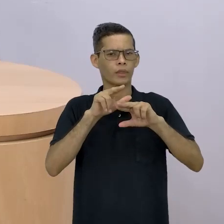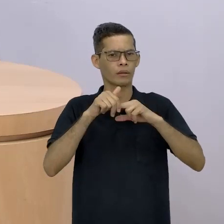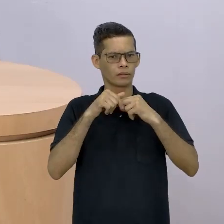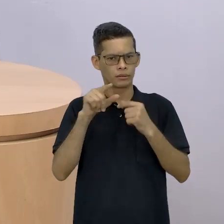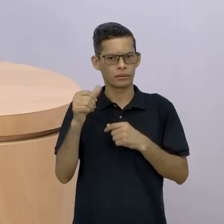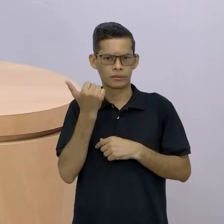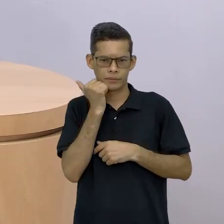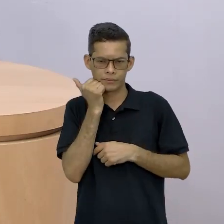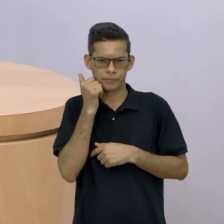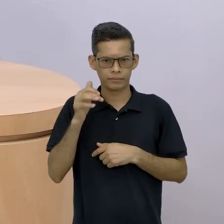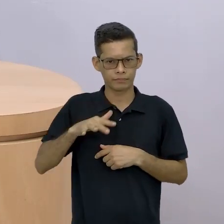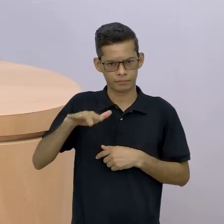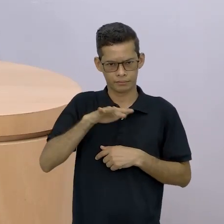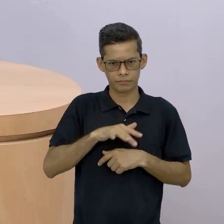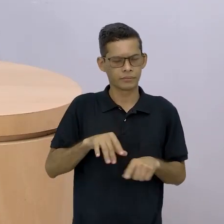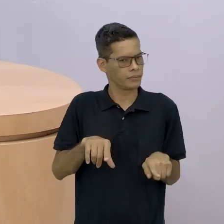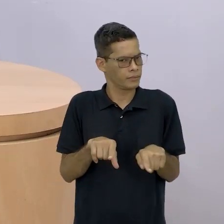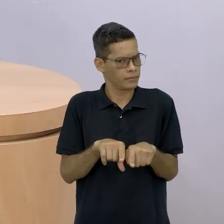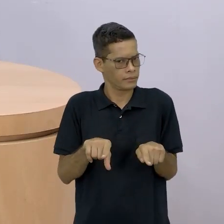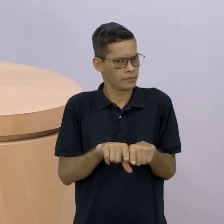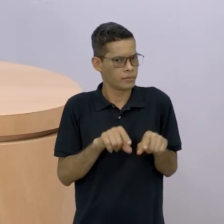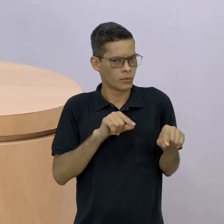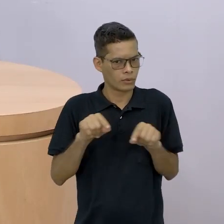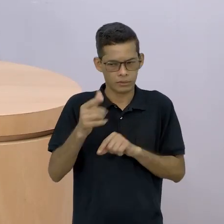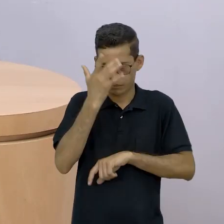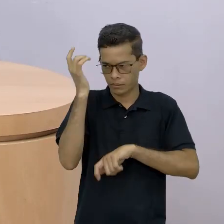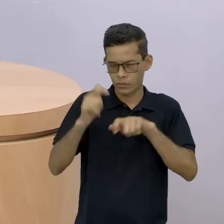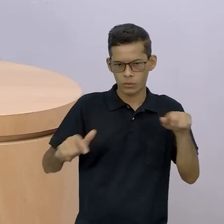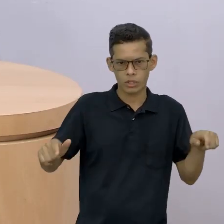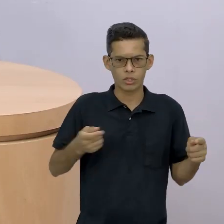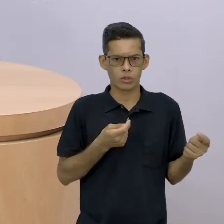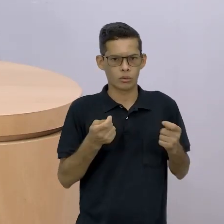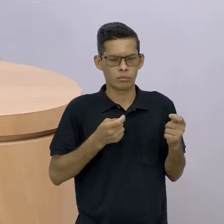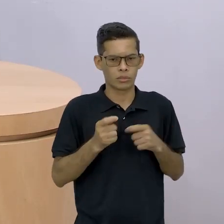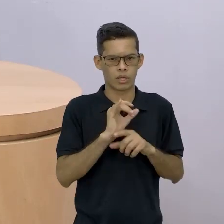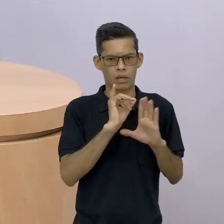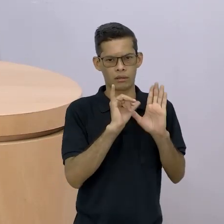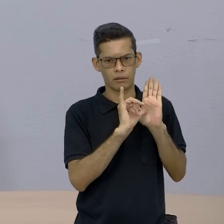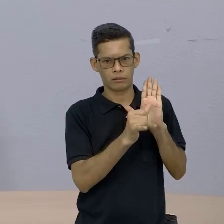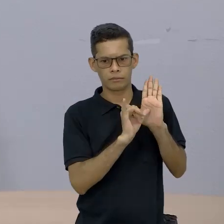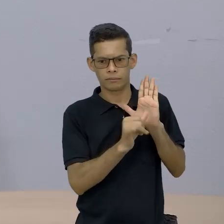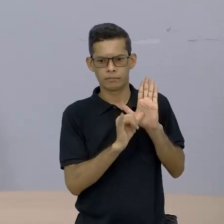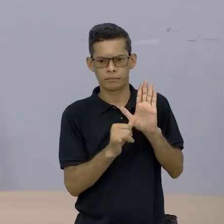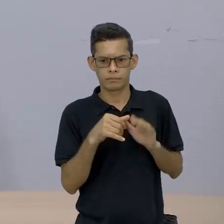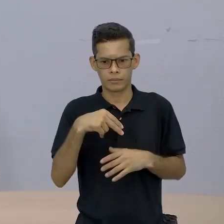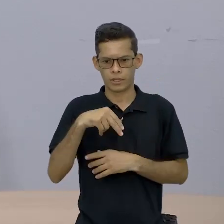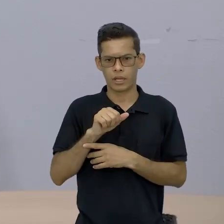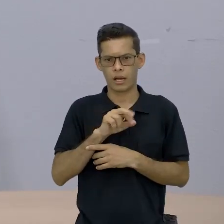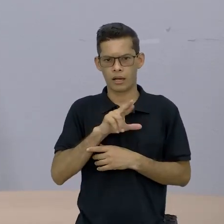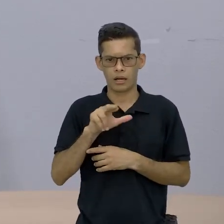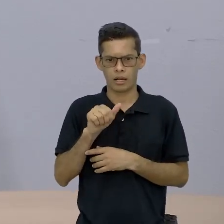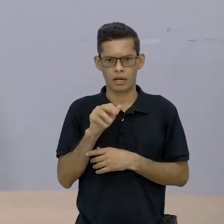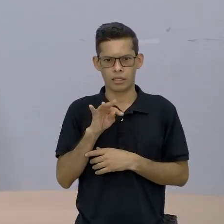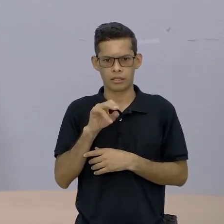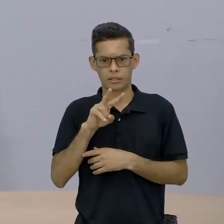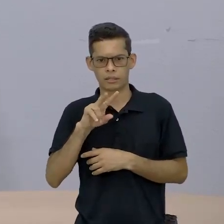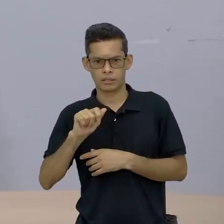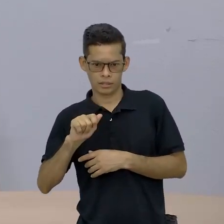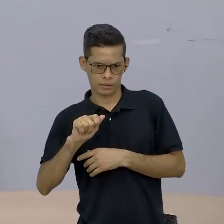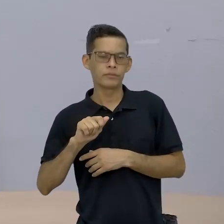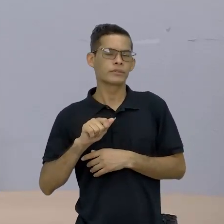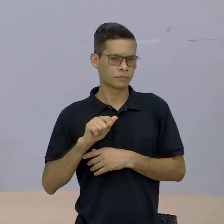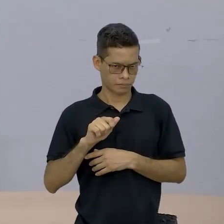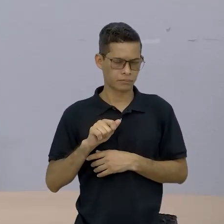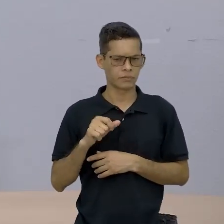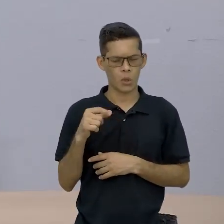sim por quem domina a narrativa. Olha que doideira. Né, e dependendo ainda, né, eu acredito